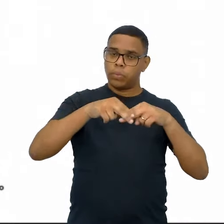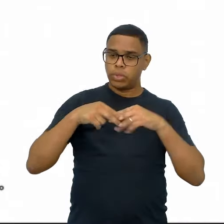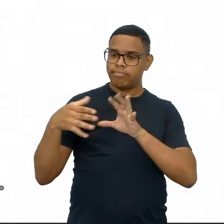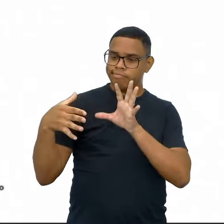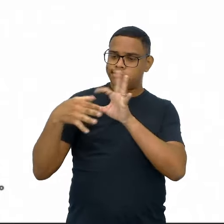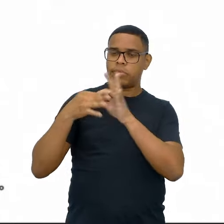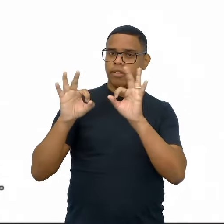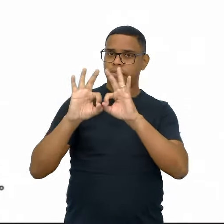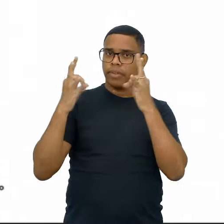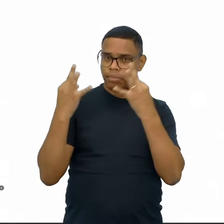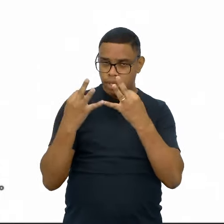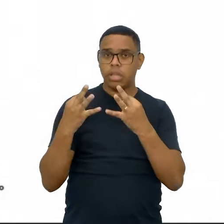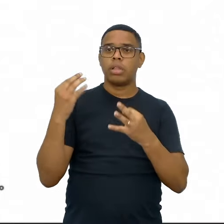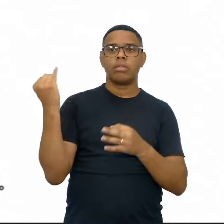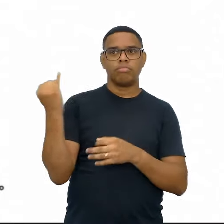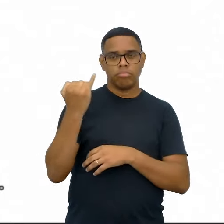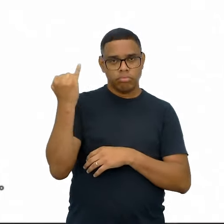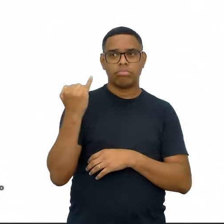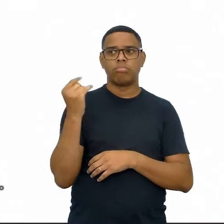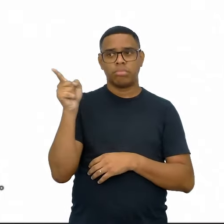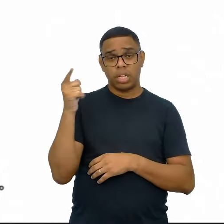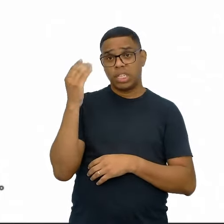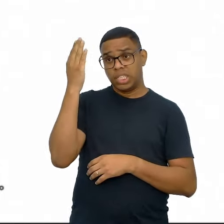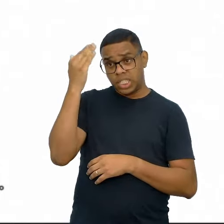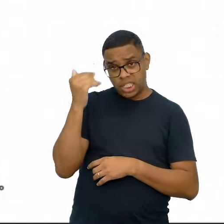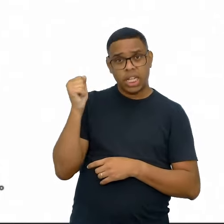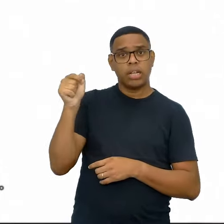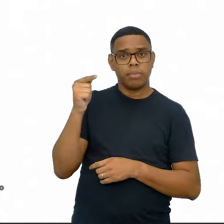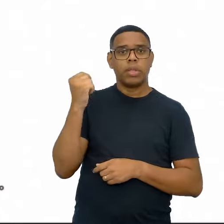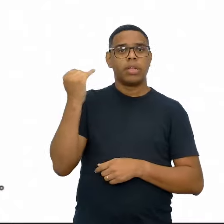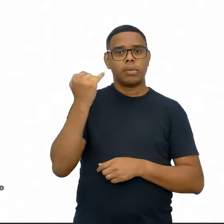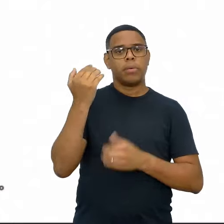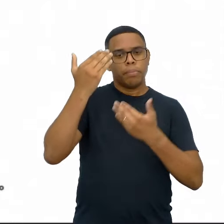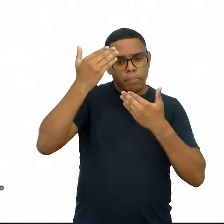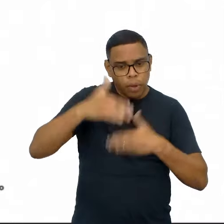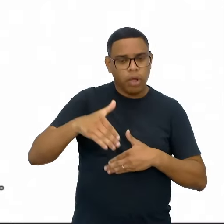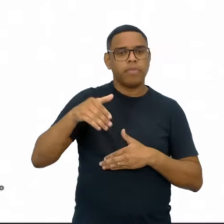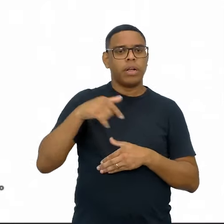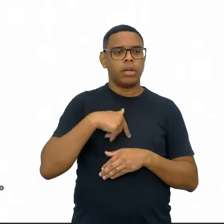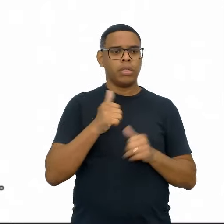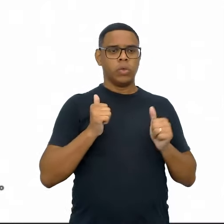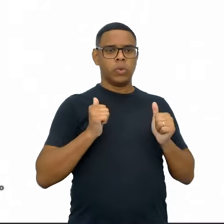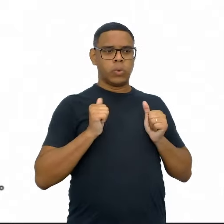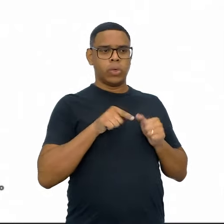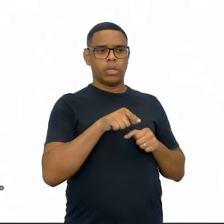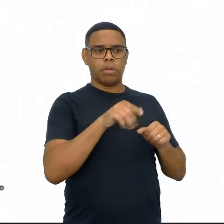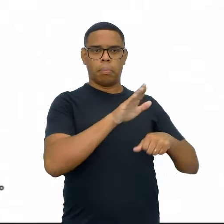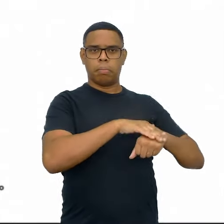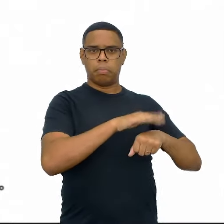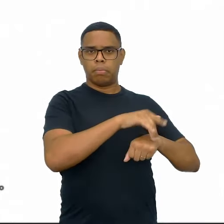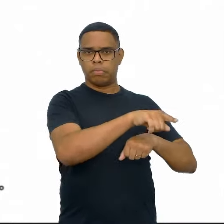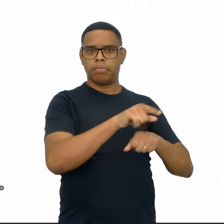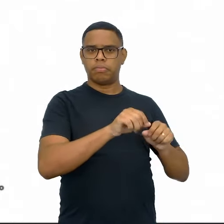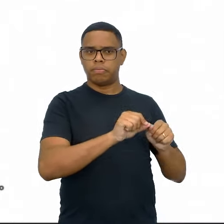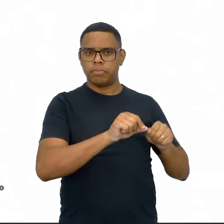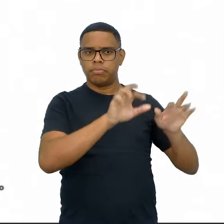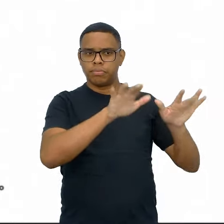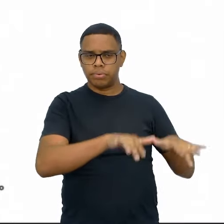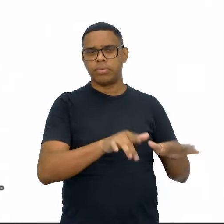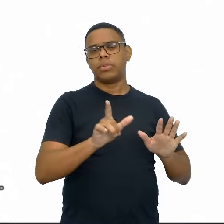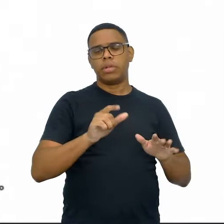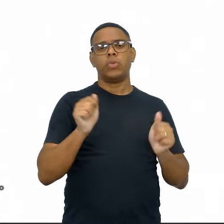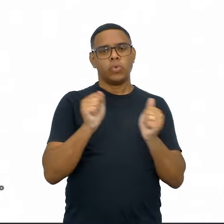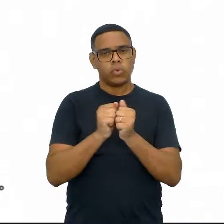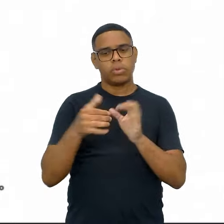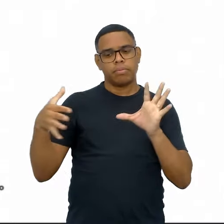famílias e a ciência da família com relação à importância da prova, ela tem que ser dita, ela tem que ser feita, essa parceria com a